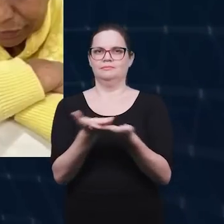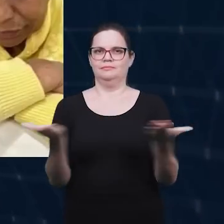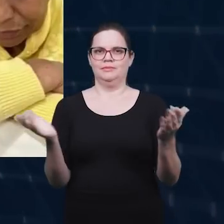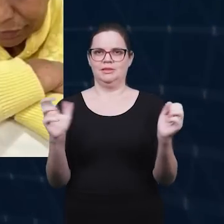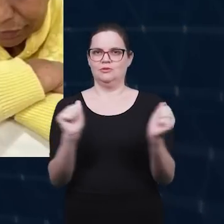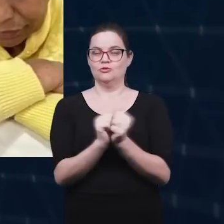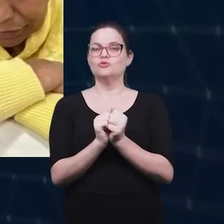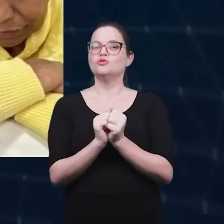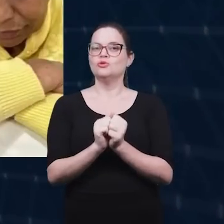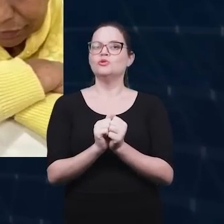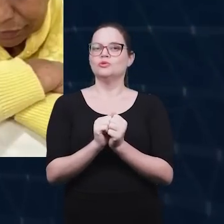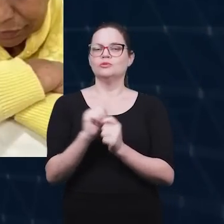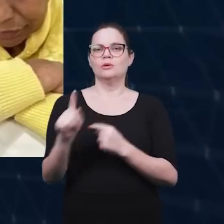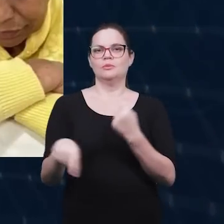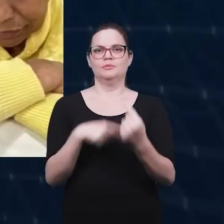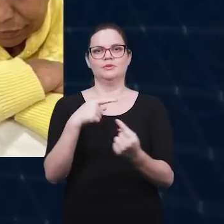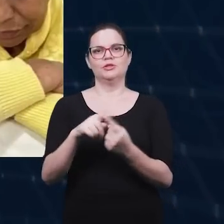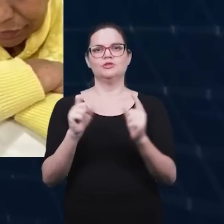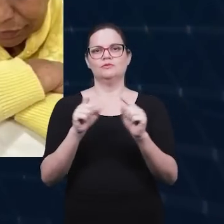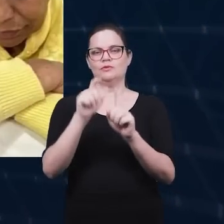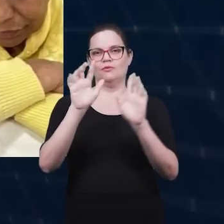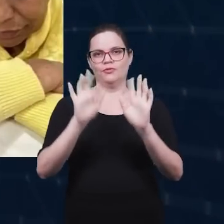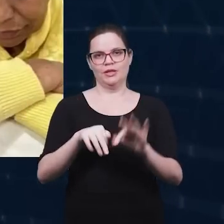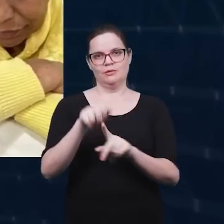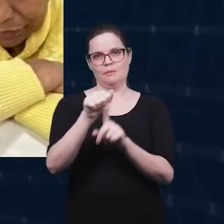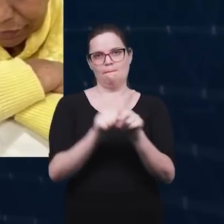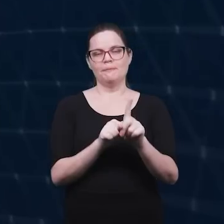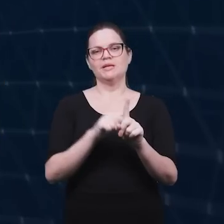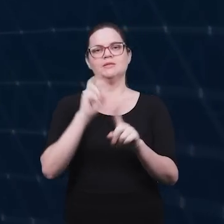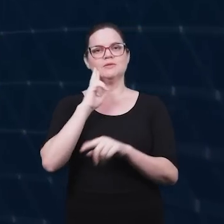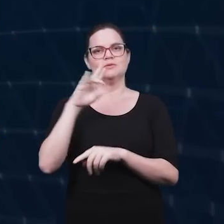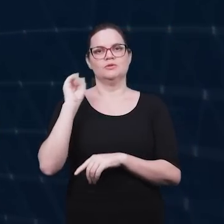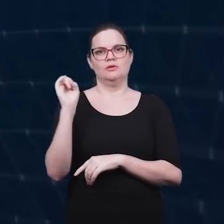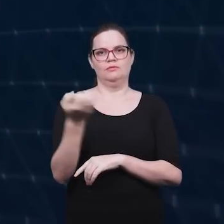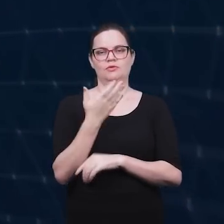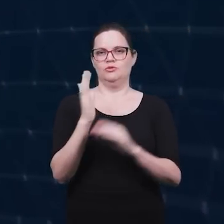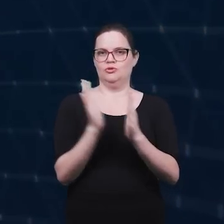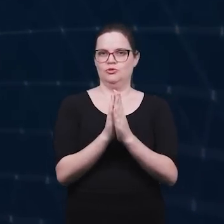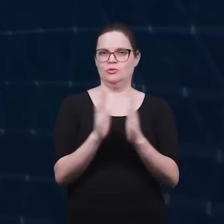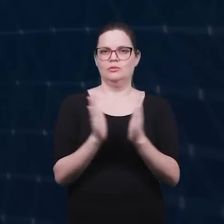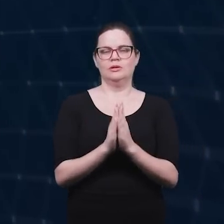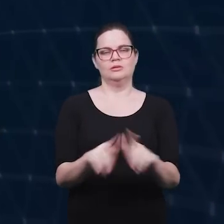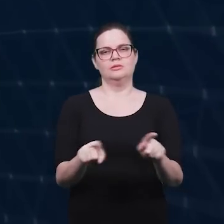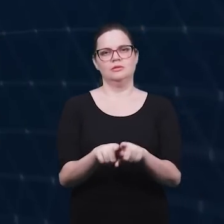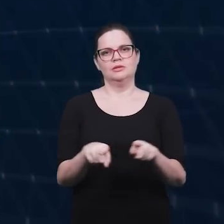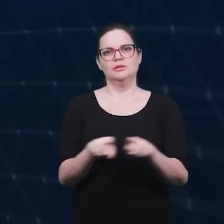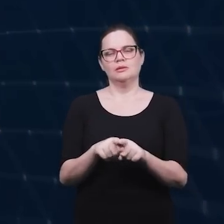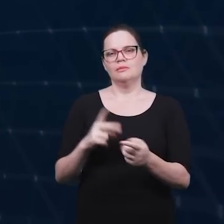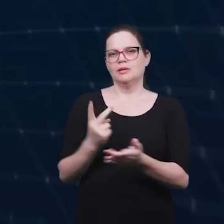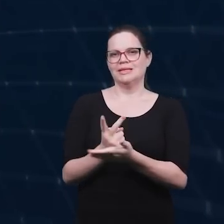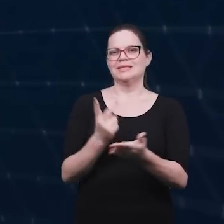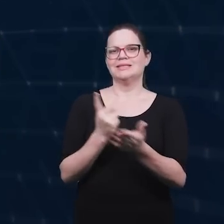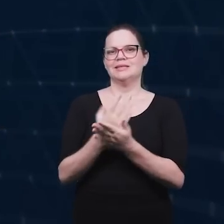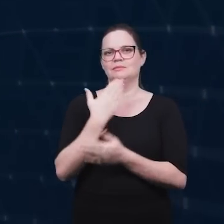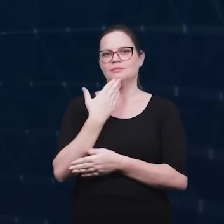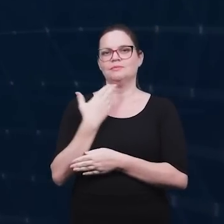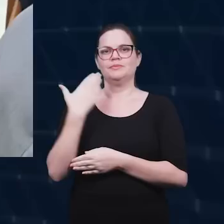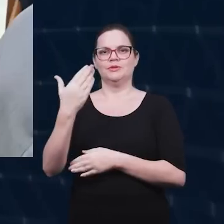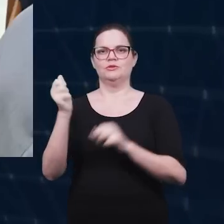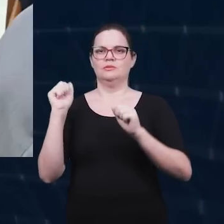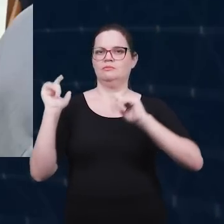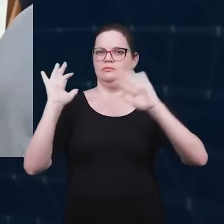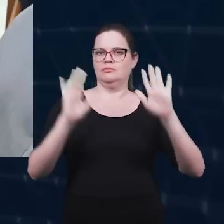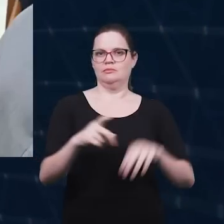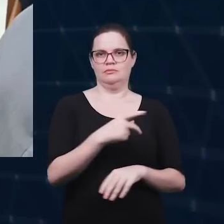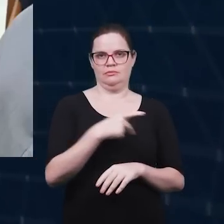a finalização deste, que é o mês revelado pelo Senhor de oração e busca pelas famílias dos pastores.